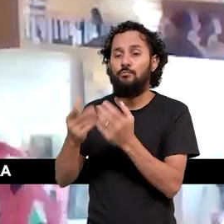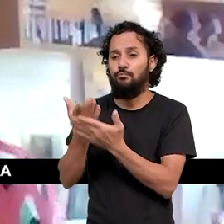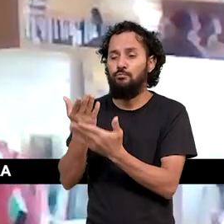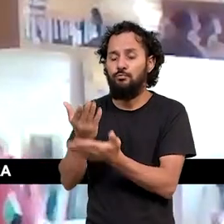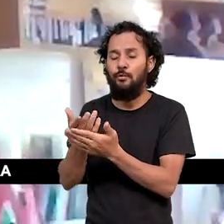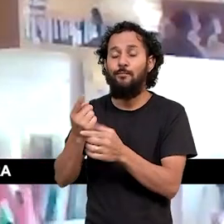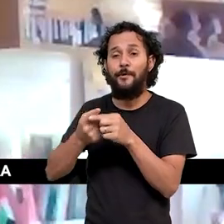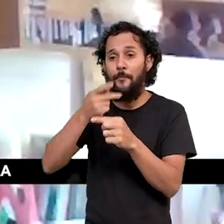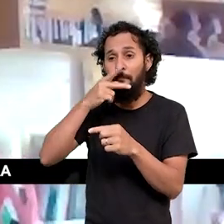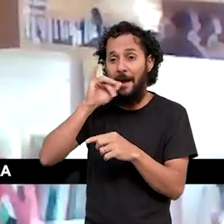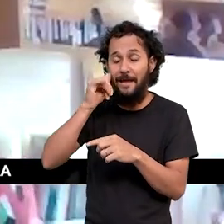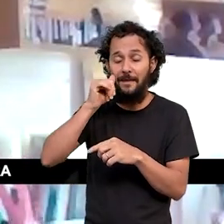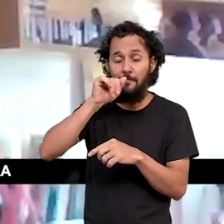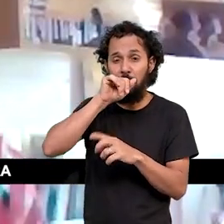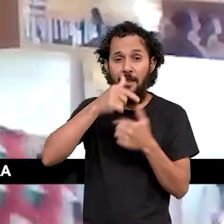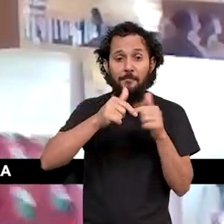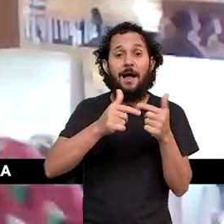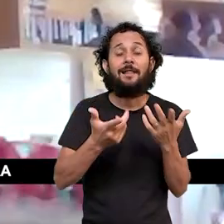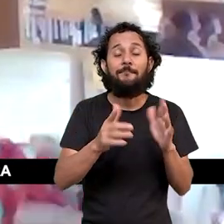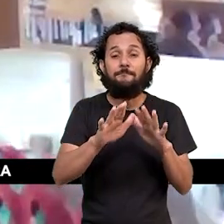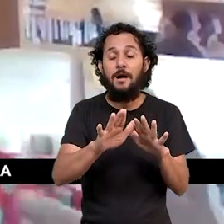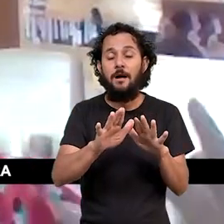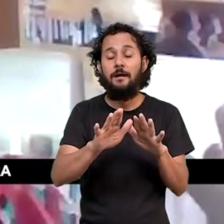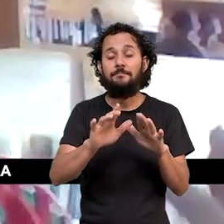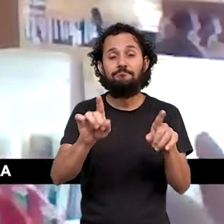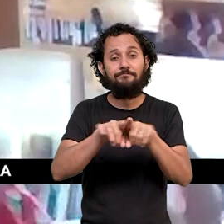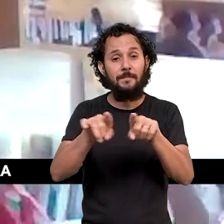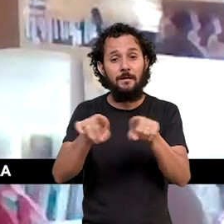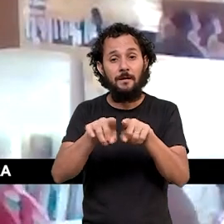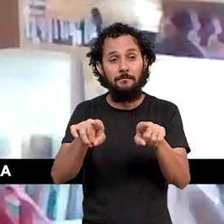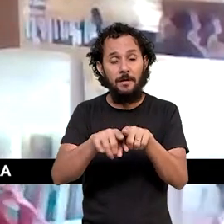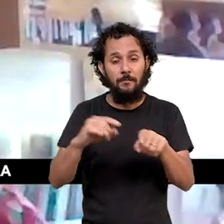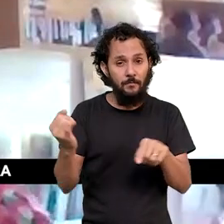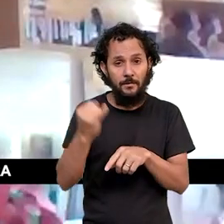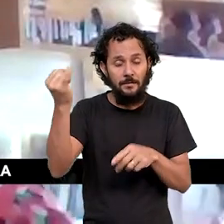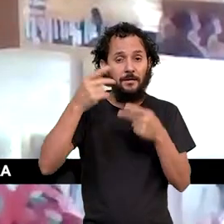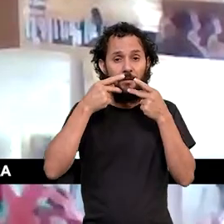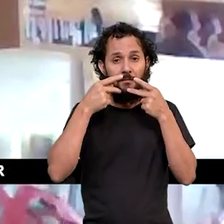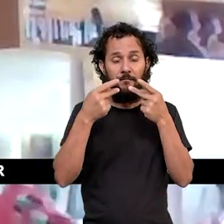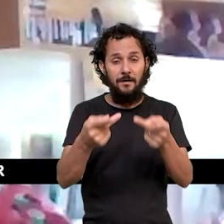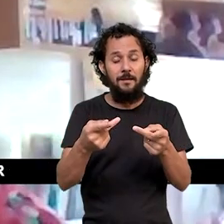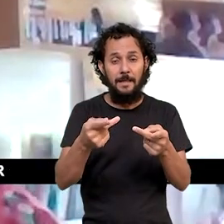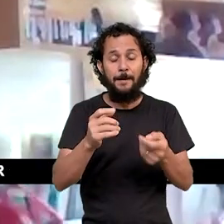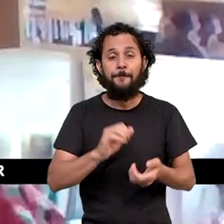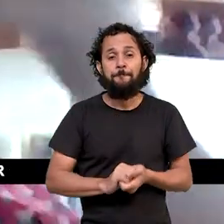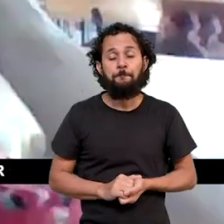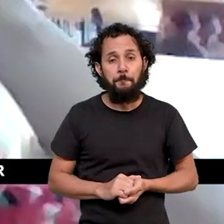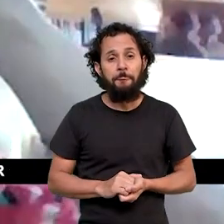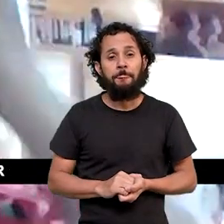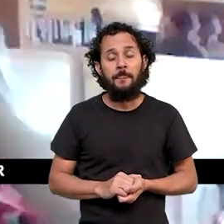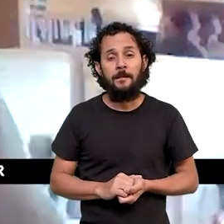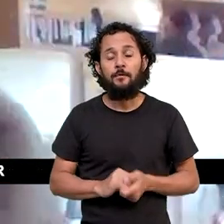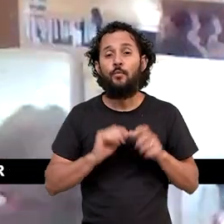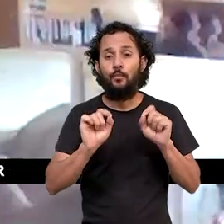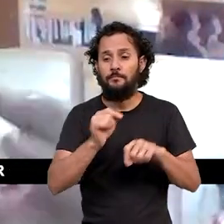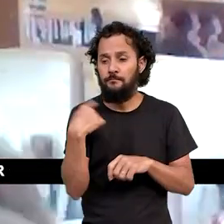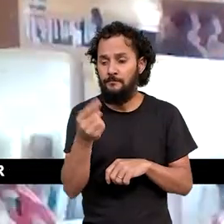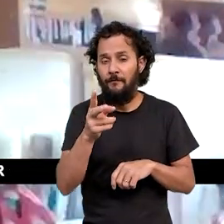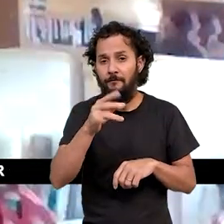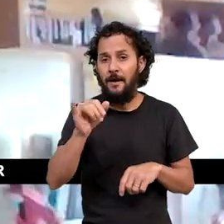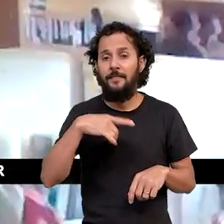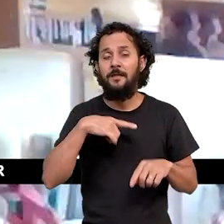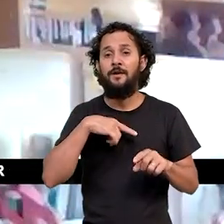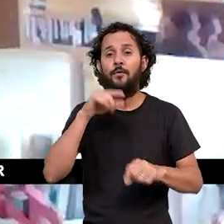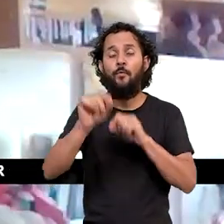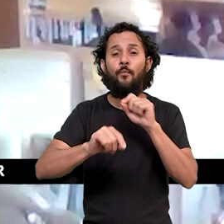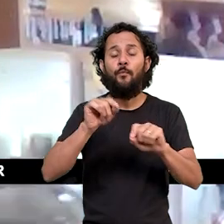para os filhos dos pais trabalhadores. Mas, além disso, é importante ressaltar para vocês que nós vamos